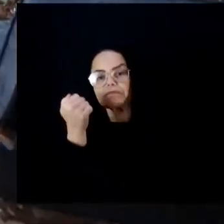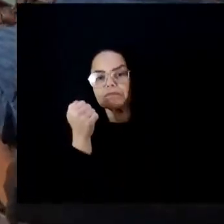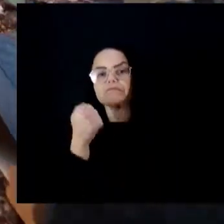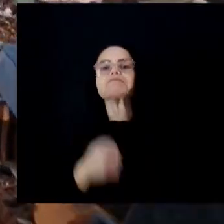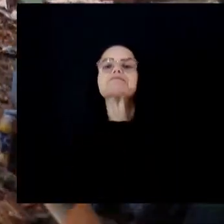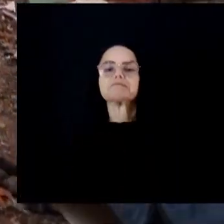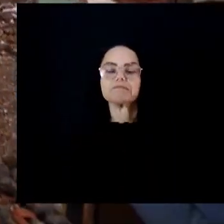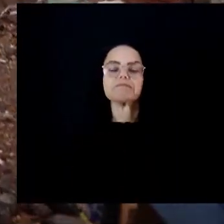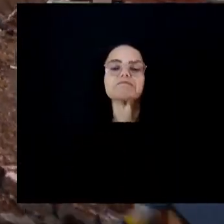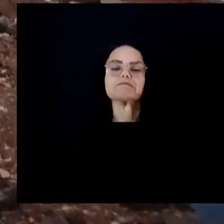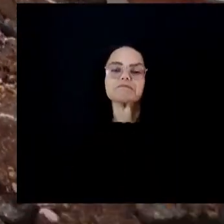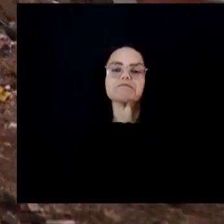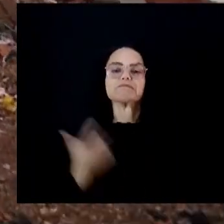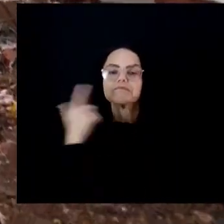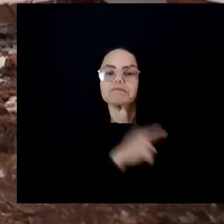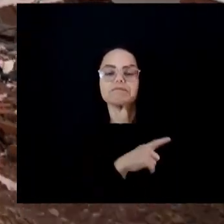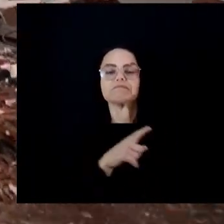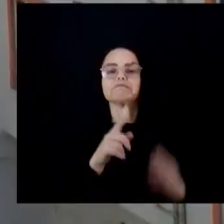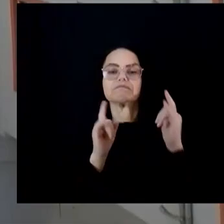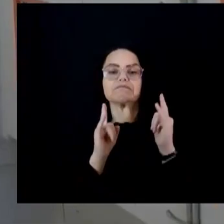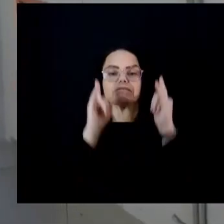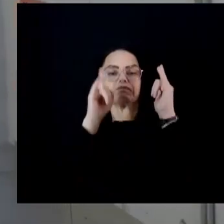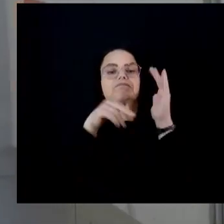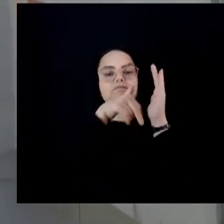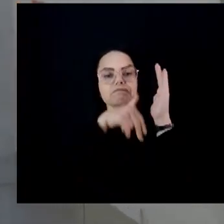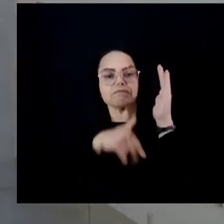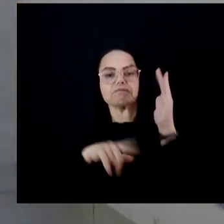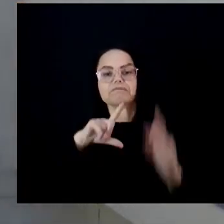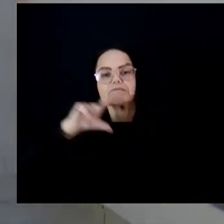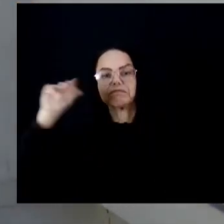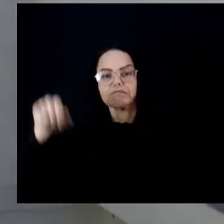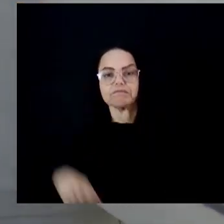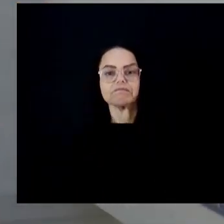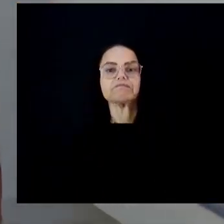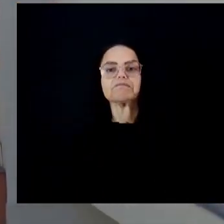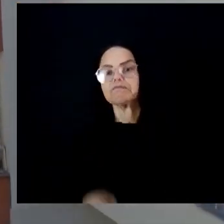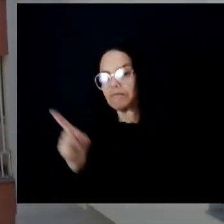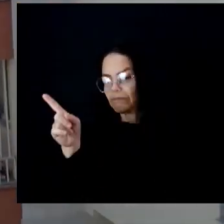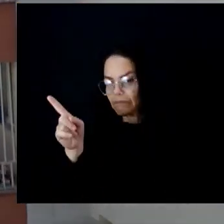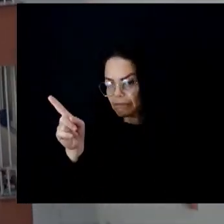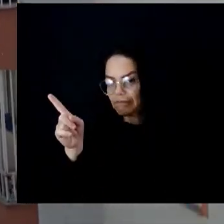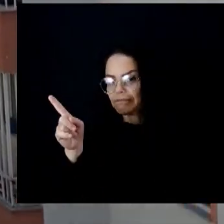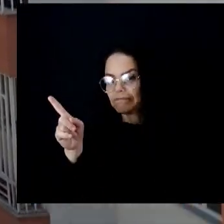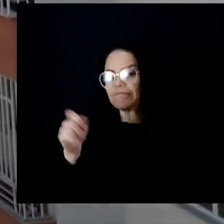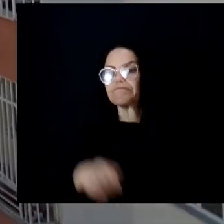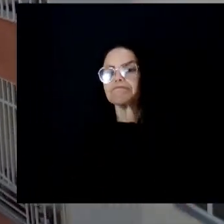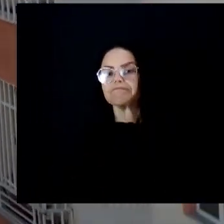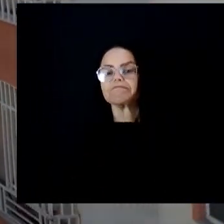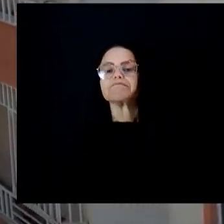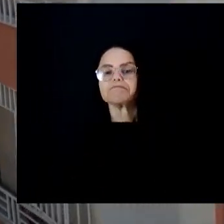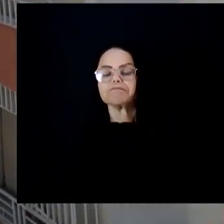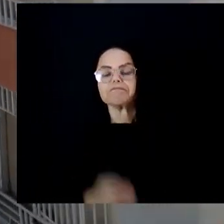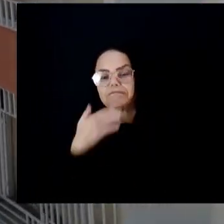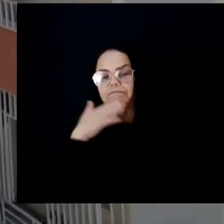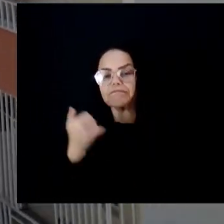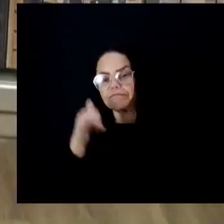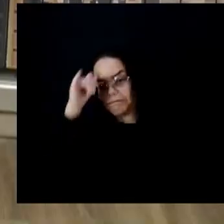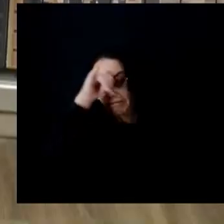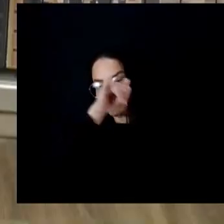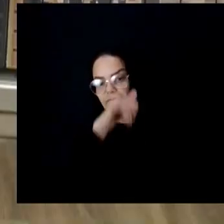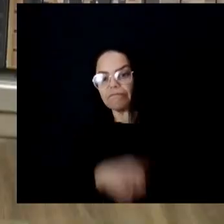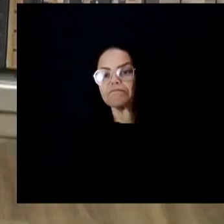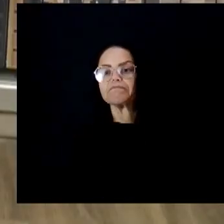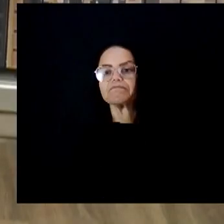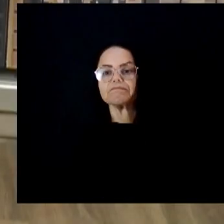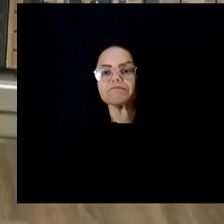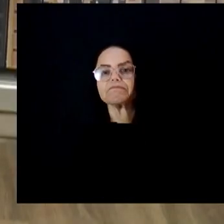você conseguisse evacuar. Mas ainda assim, a melhor prevenção possível é você